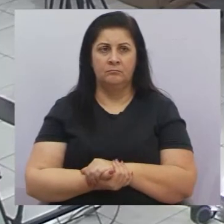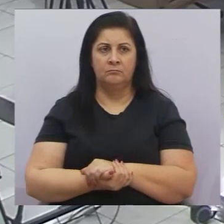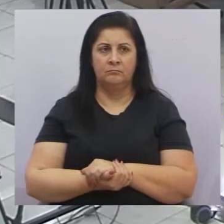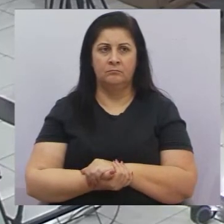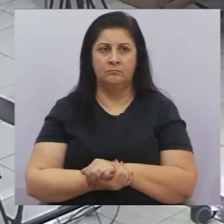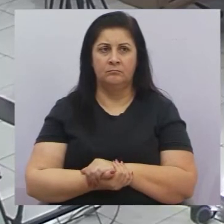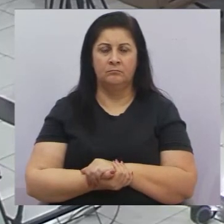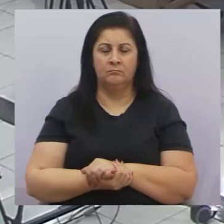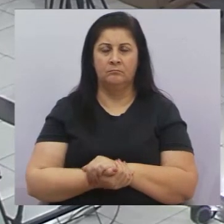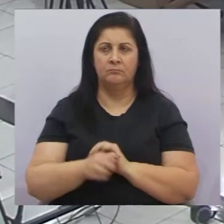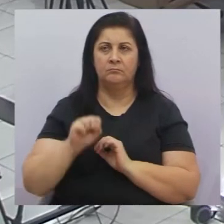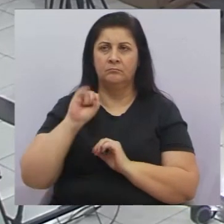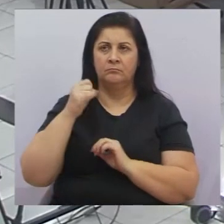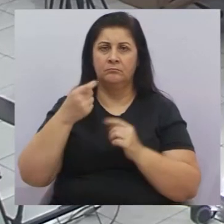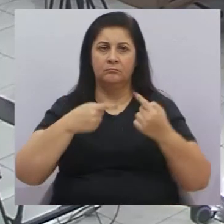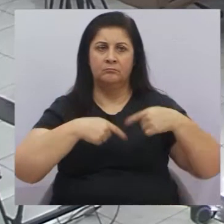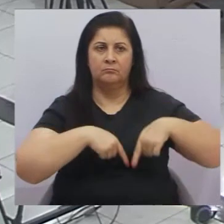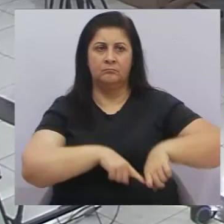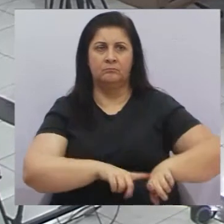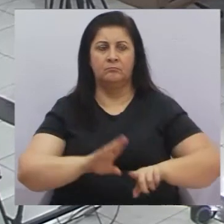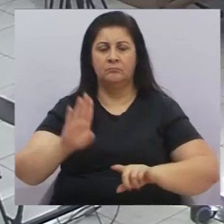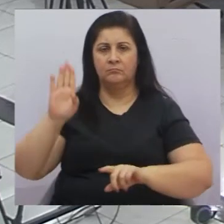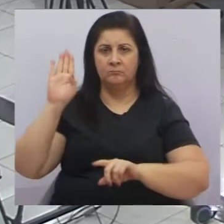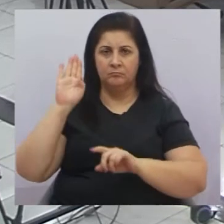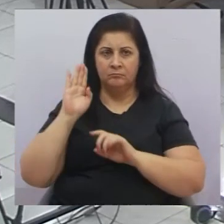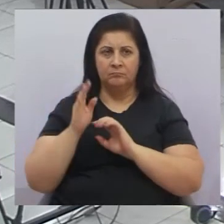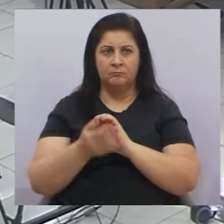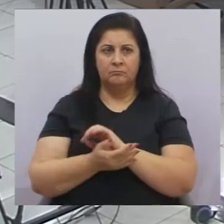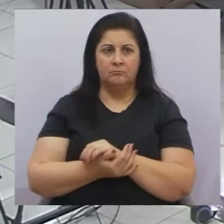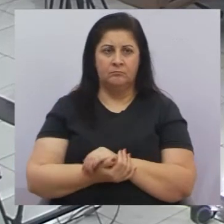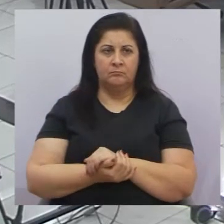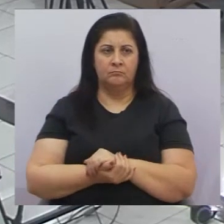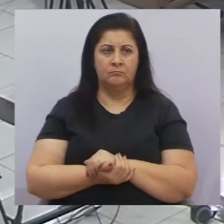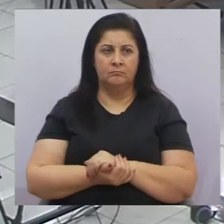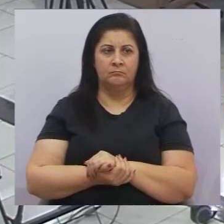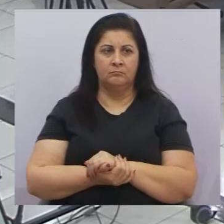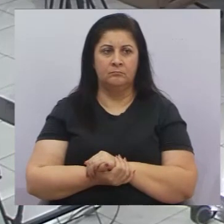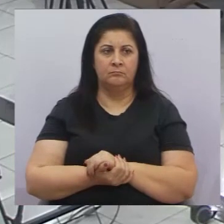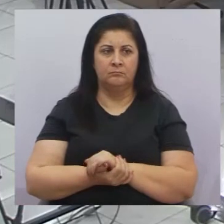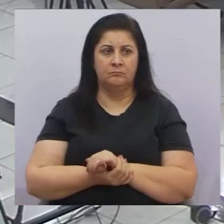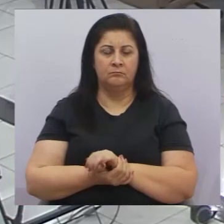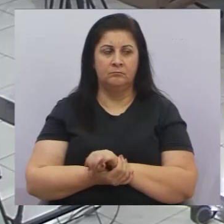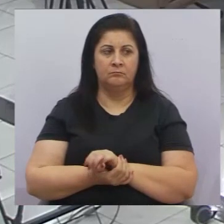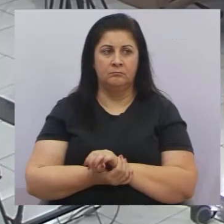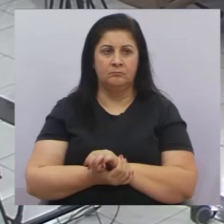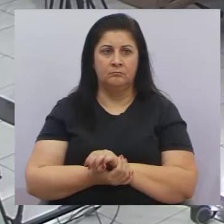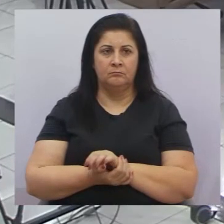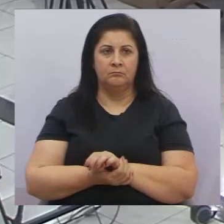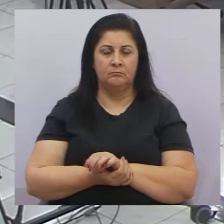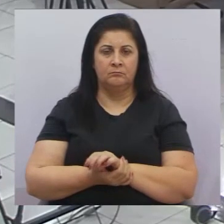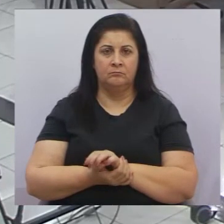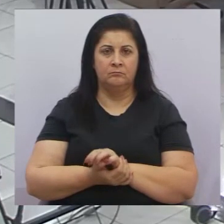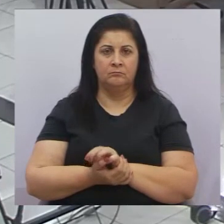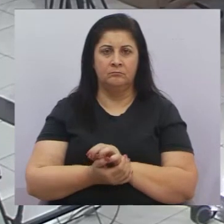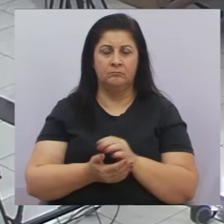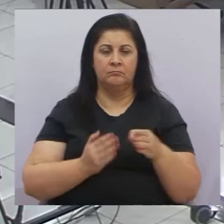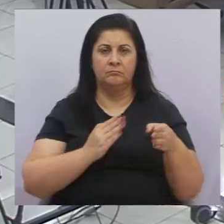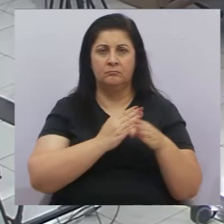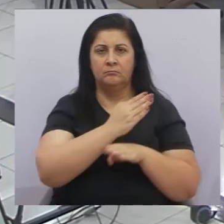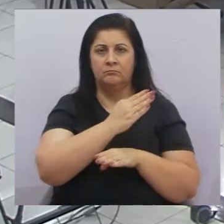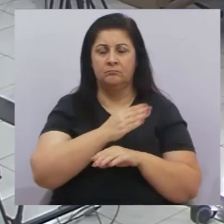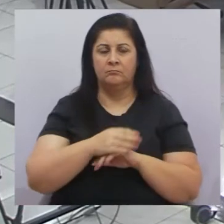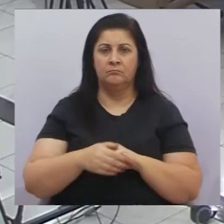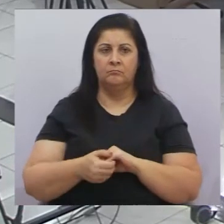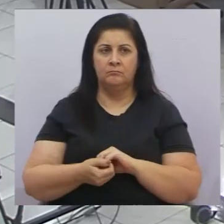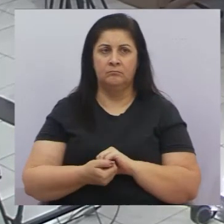Emenda número 1 está em votação. Os que forem contrários, por favor, se manifestem levantando os braços. Emenda número 1, aprovada.